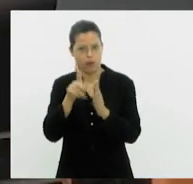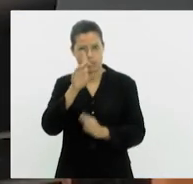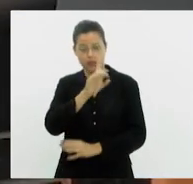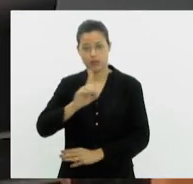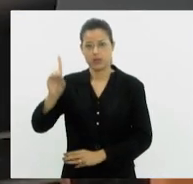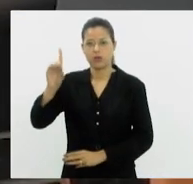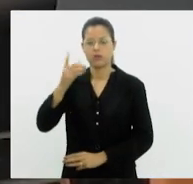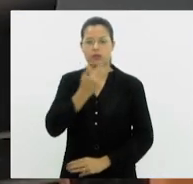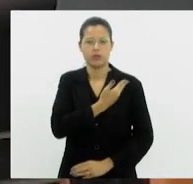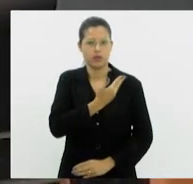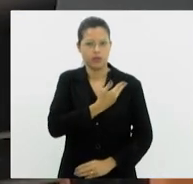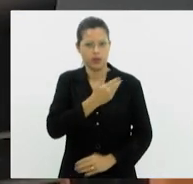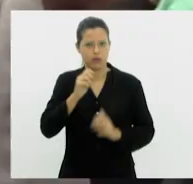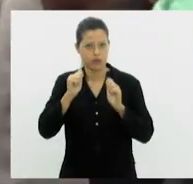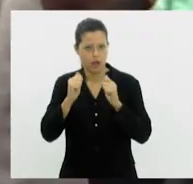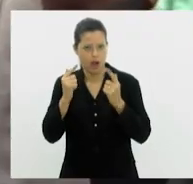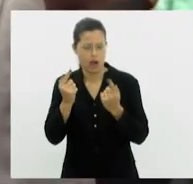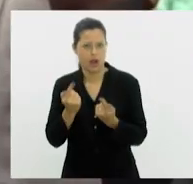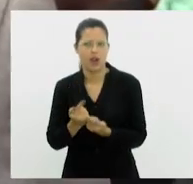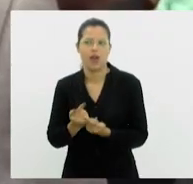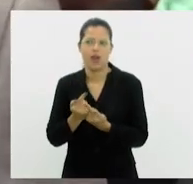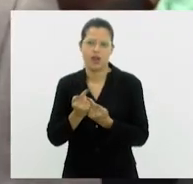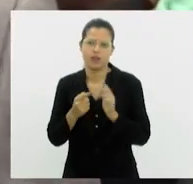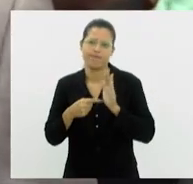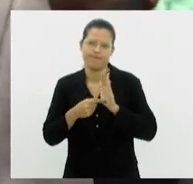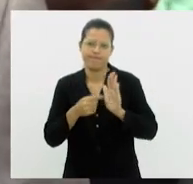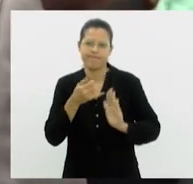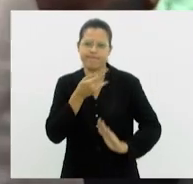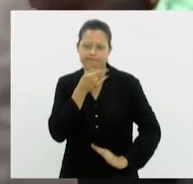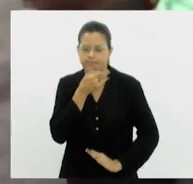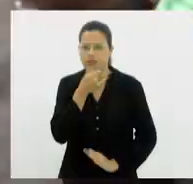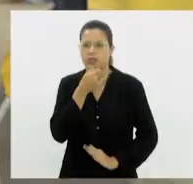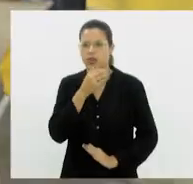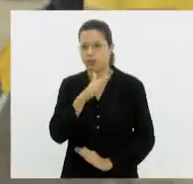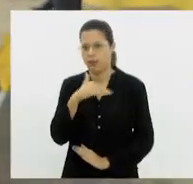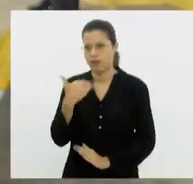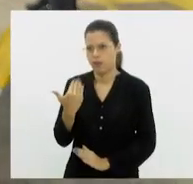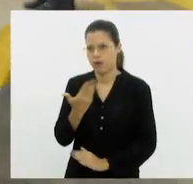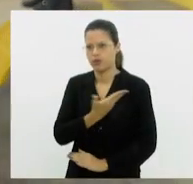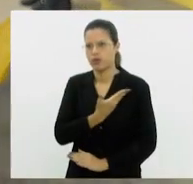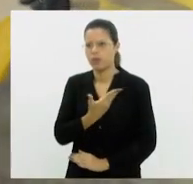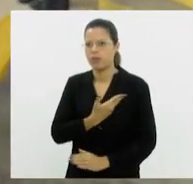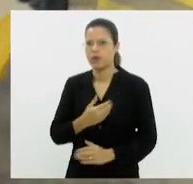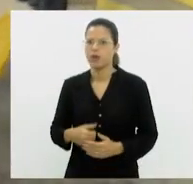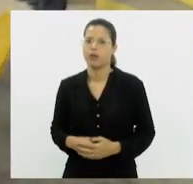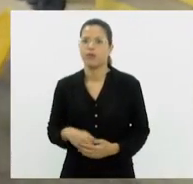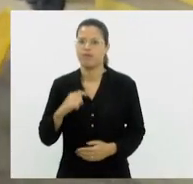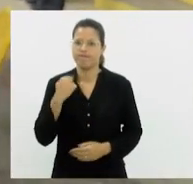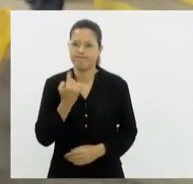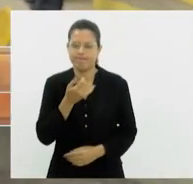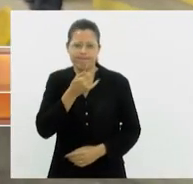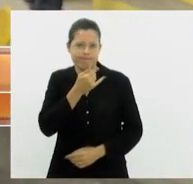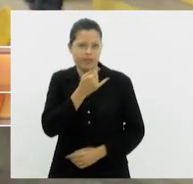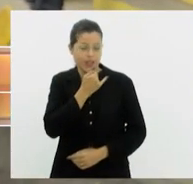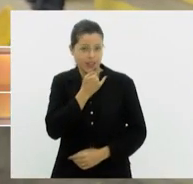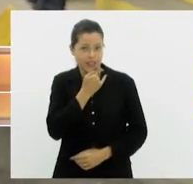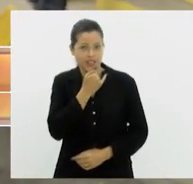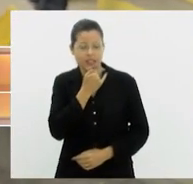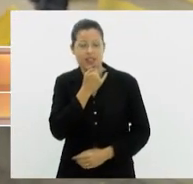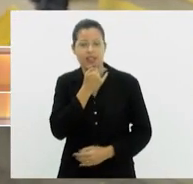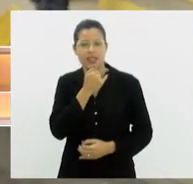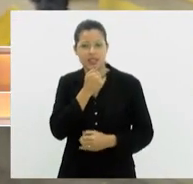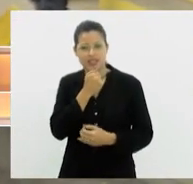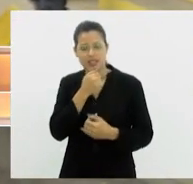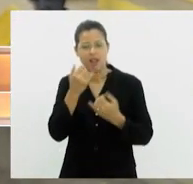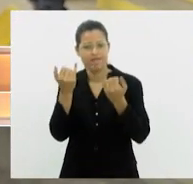do Parlamento Fluminense lamentaram a morte do amigo. É com enorme pesar que recebo a